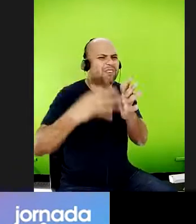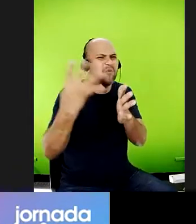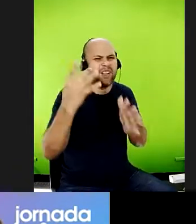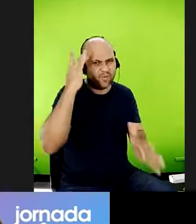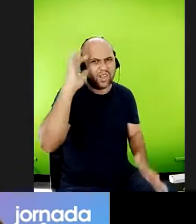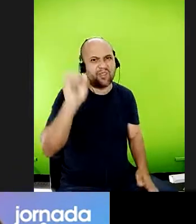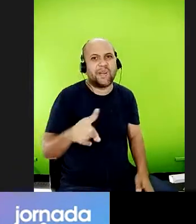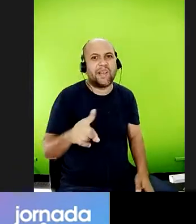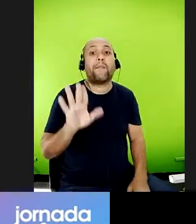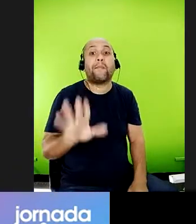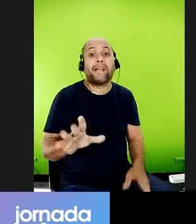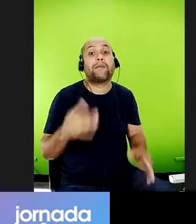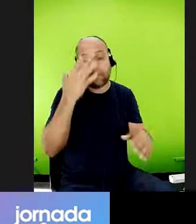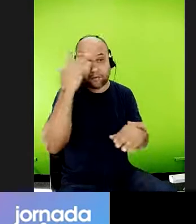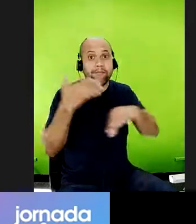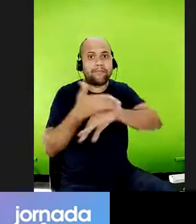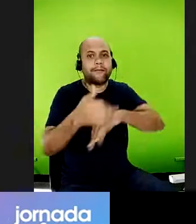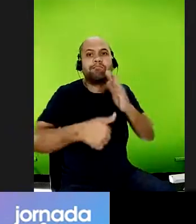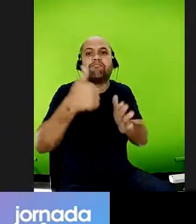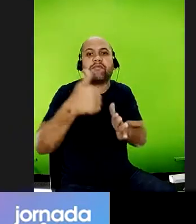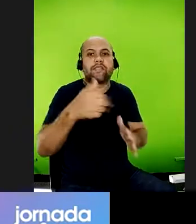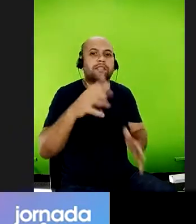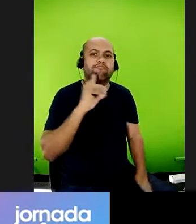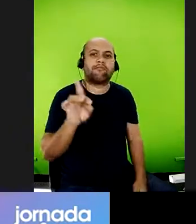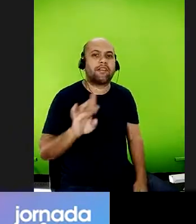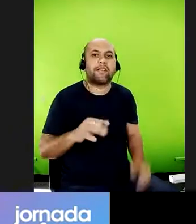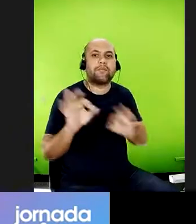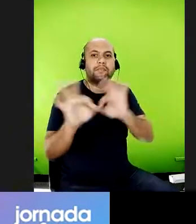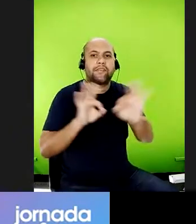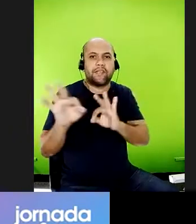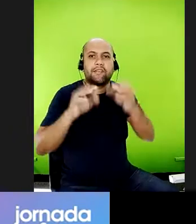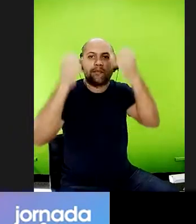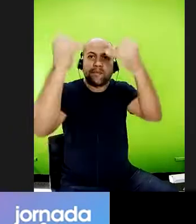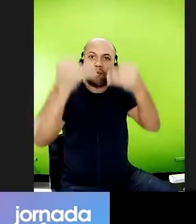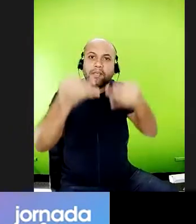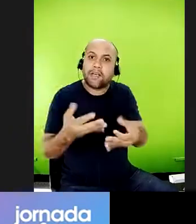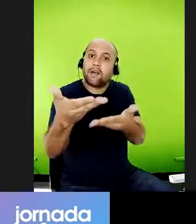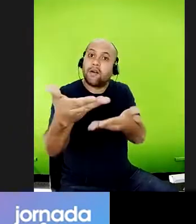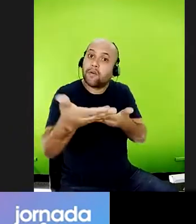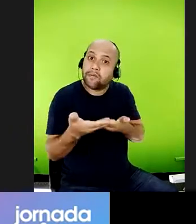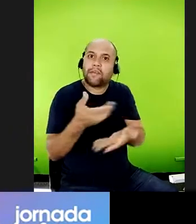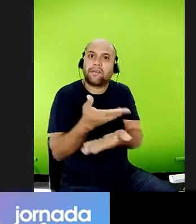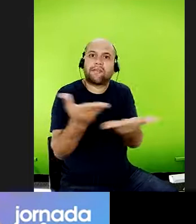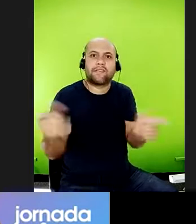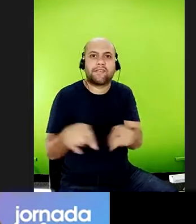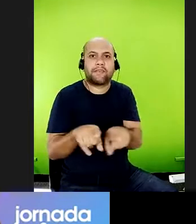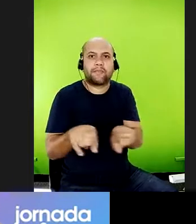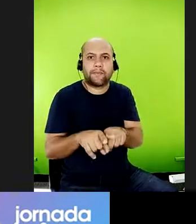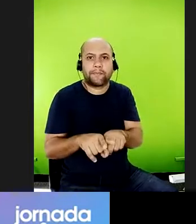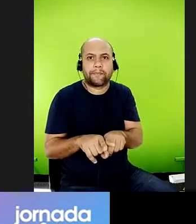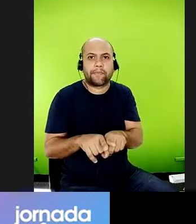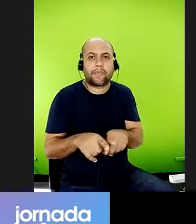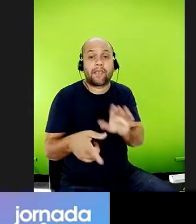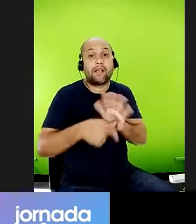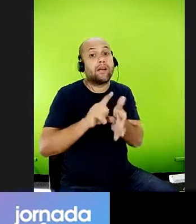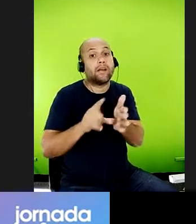mas tô entrando agora para quem ainda não conhece o projeto a gente quer convidar todo mundo tá então não deu passar